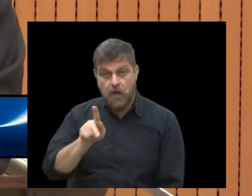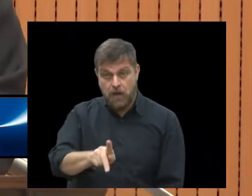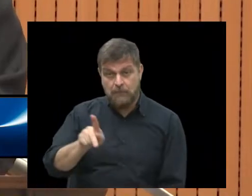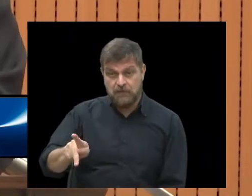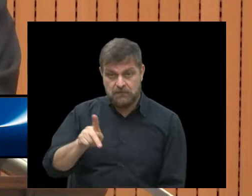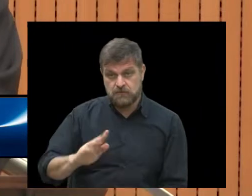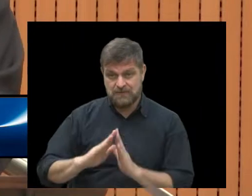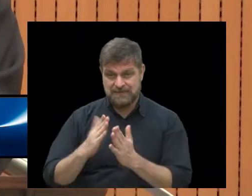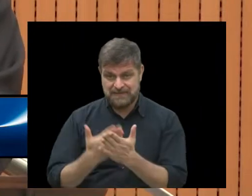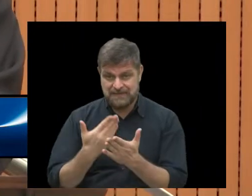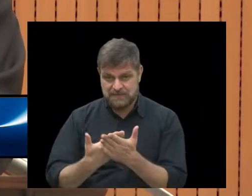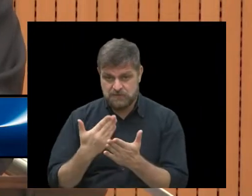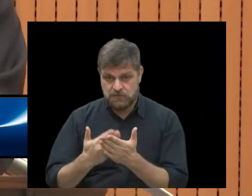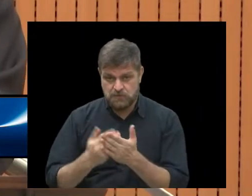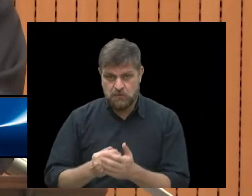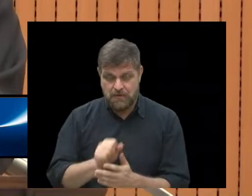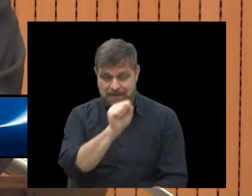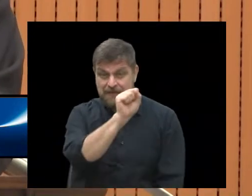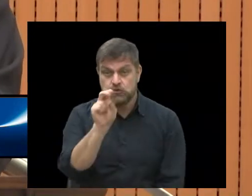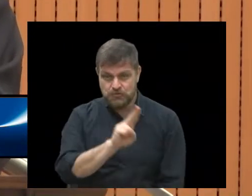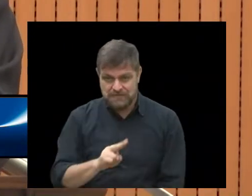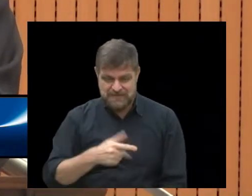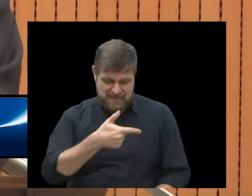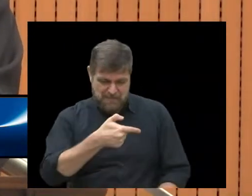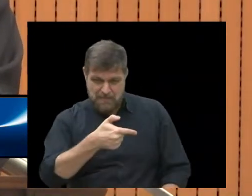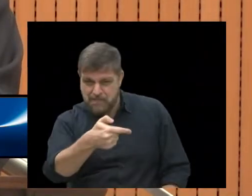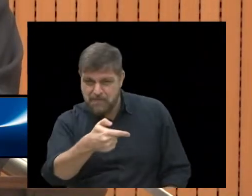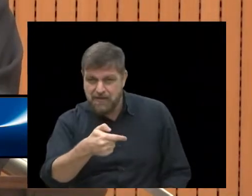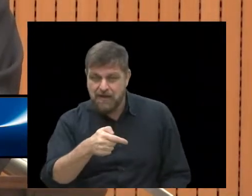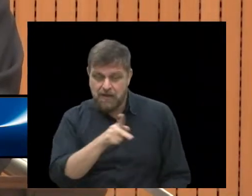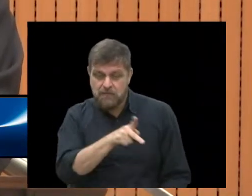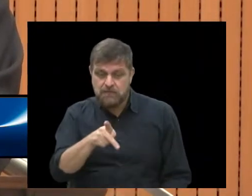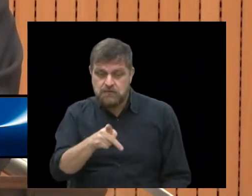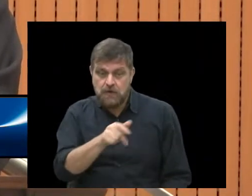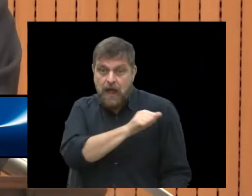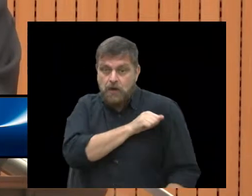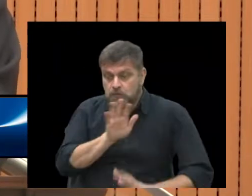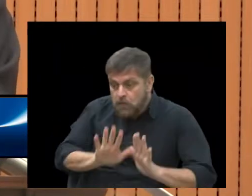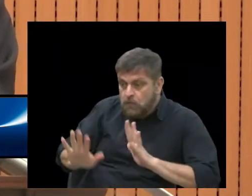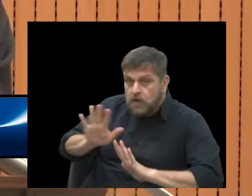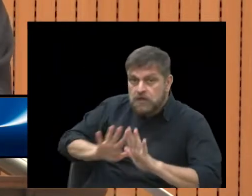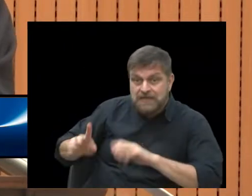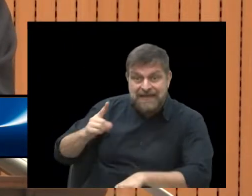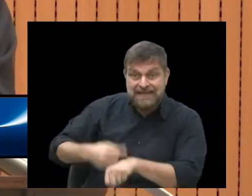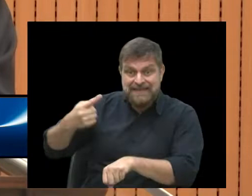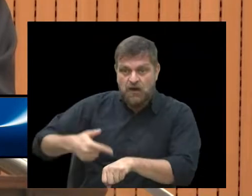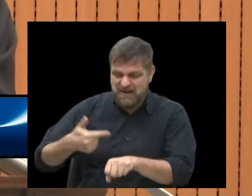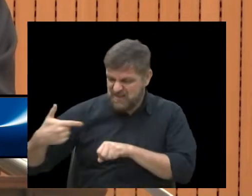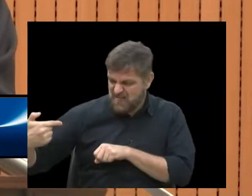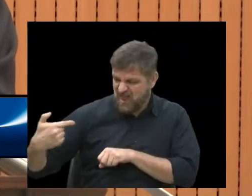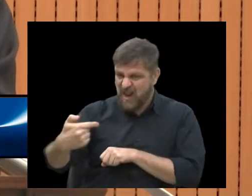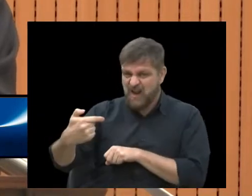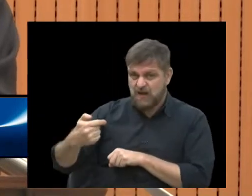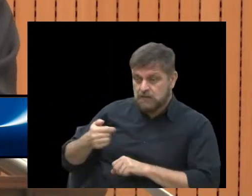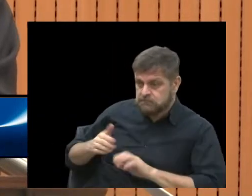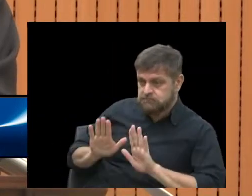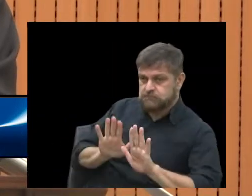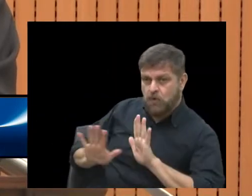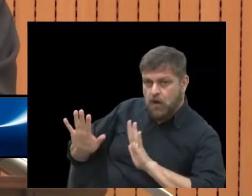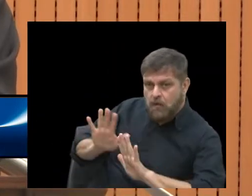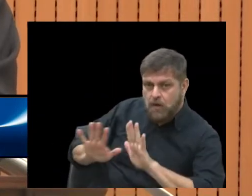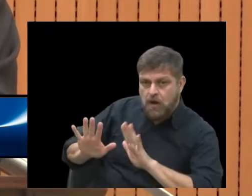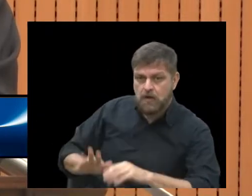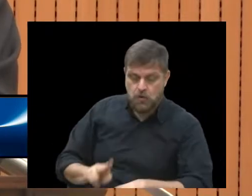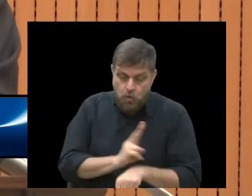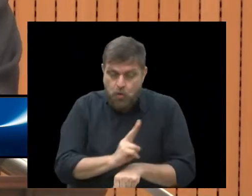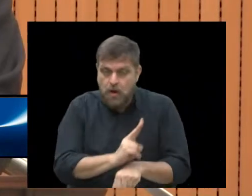professores da Escola Estadual Raul Brasil, em Suzano, que protegeram seus alunos durante um ataque sofrido. A Comissão